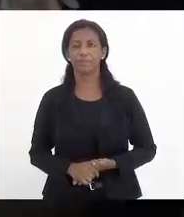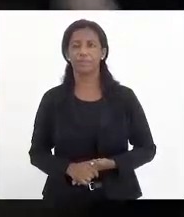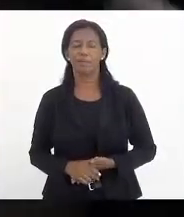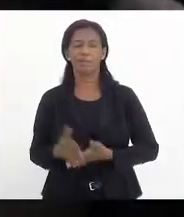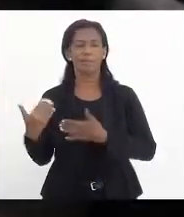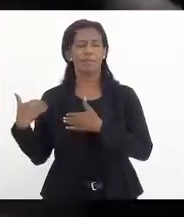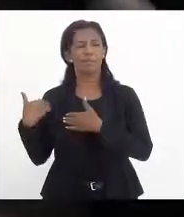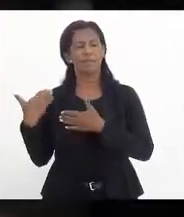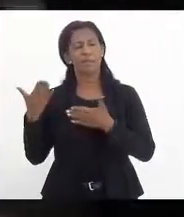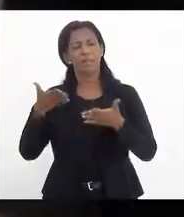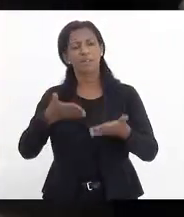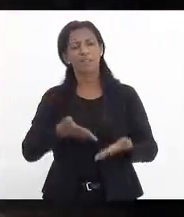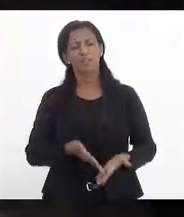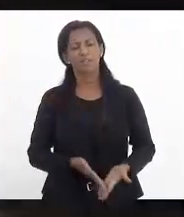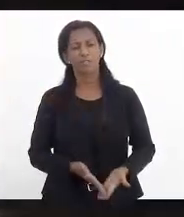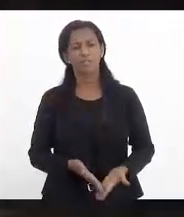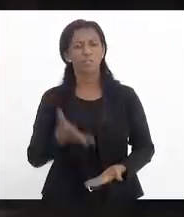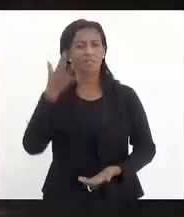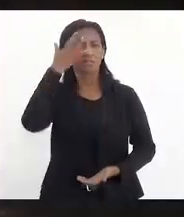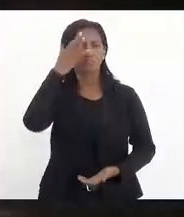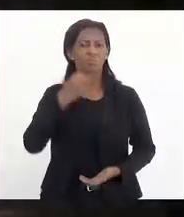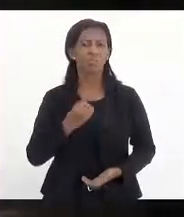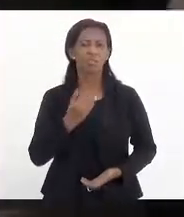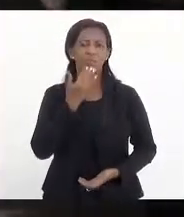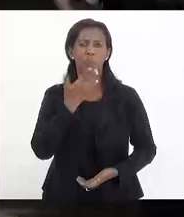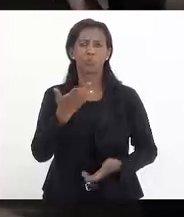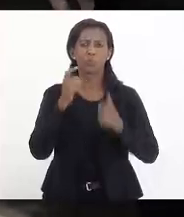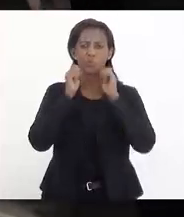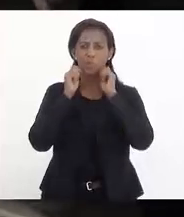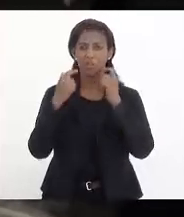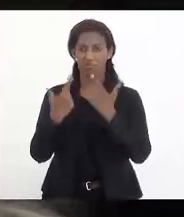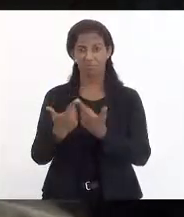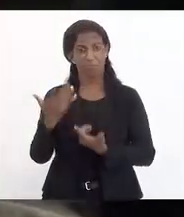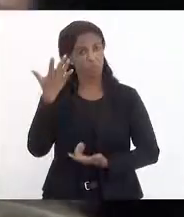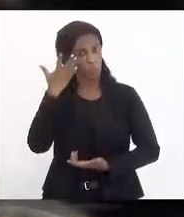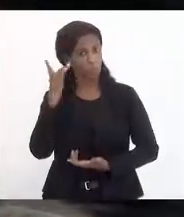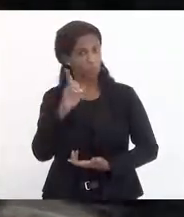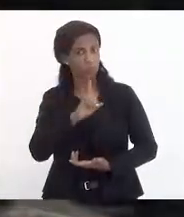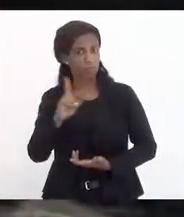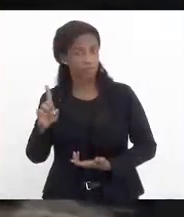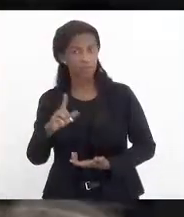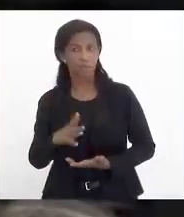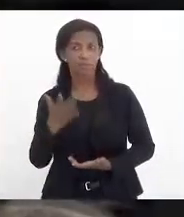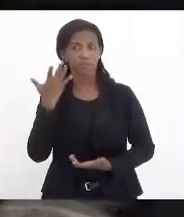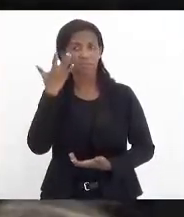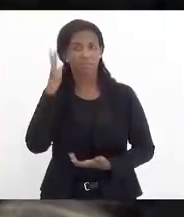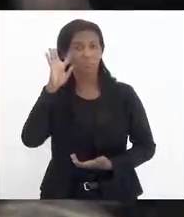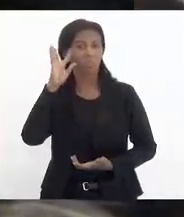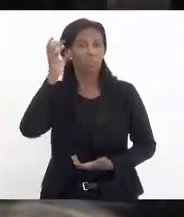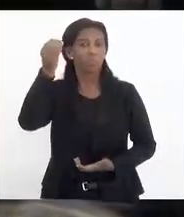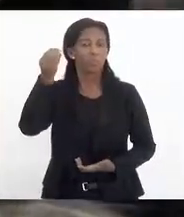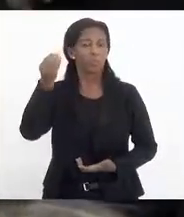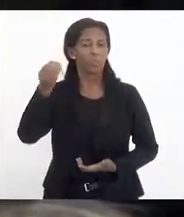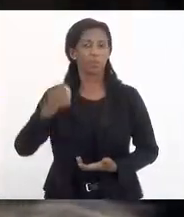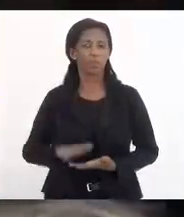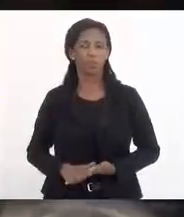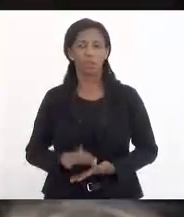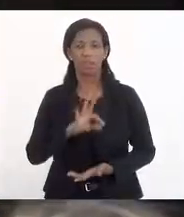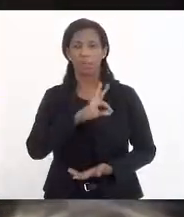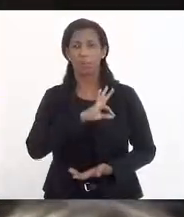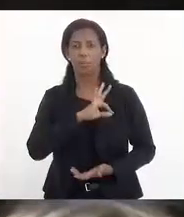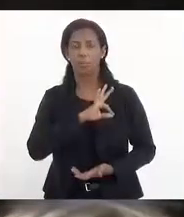Chegando aqui, não sei se foi um pedido da LERJ, acredito até que não tenha sido. Tenha sido uma decisão do comando da Polícia